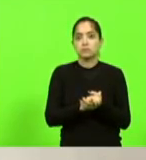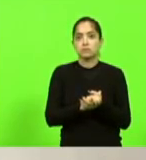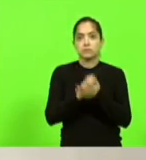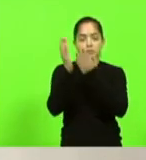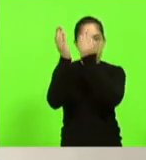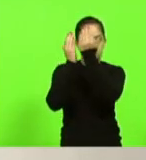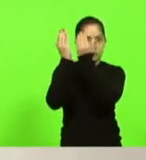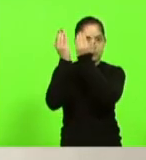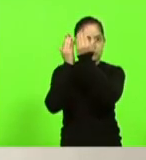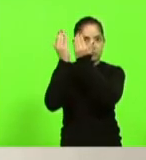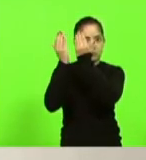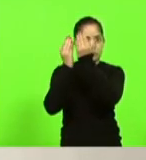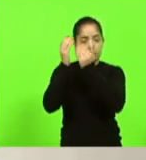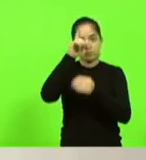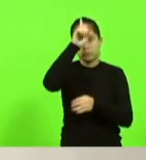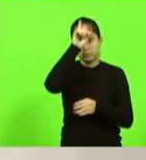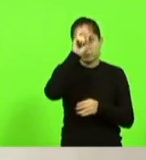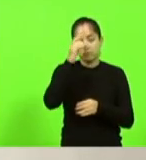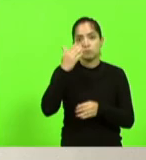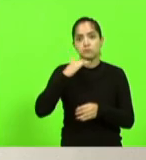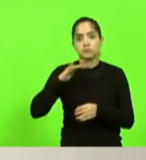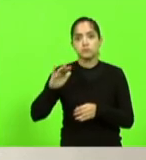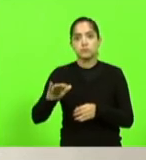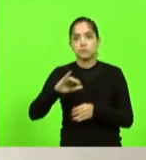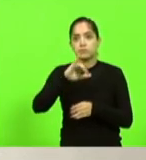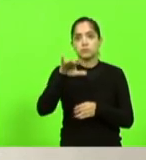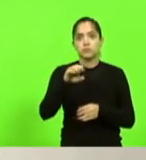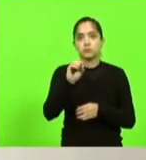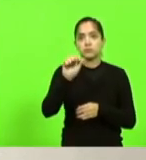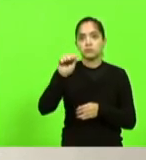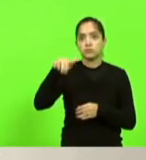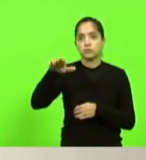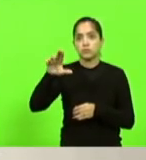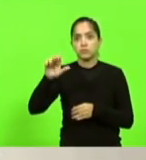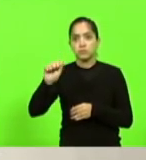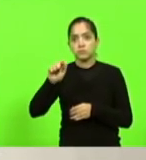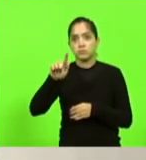psiquiátrica no Hospital Infantil Joana de Guzmão.